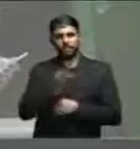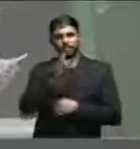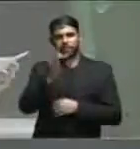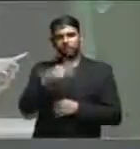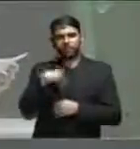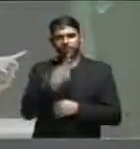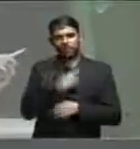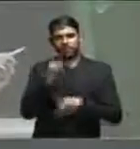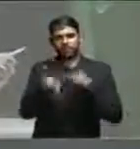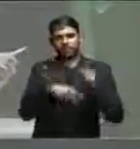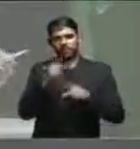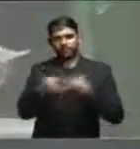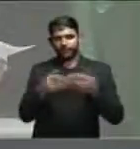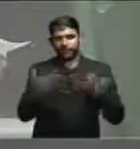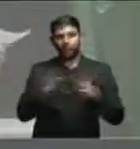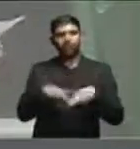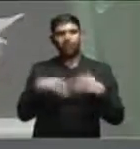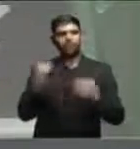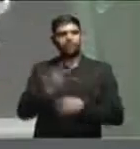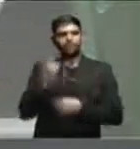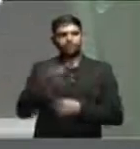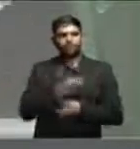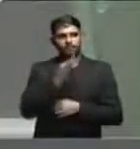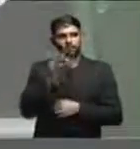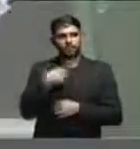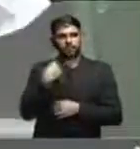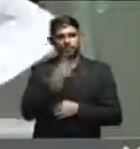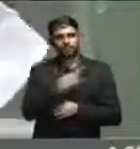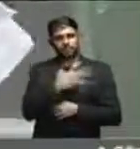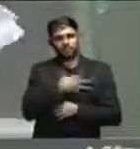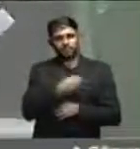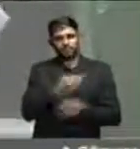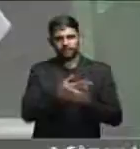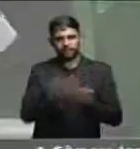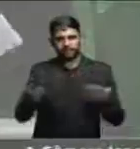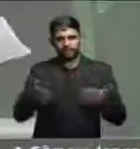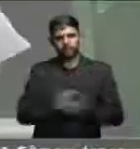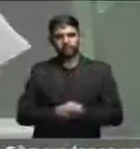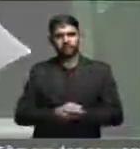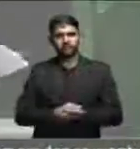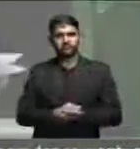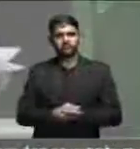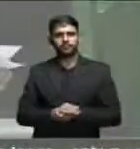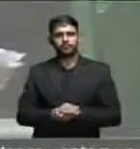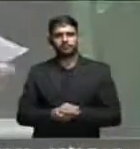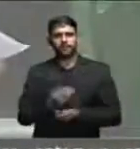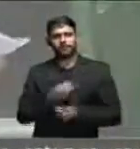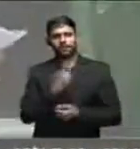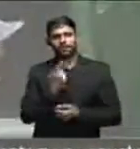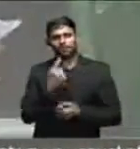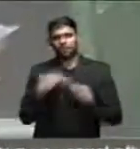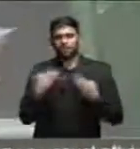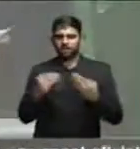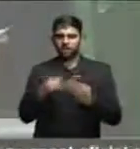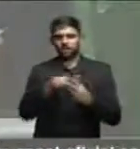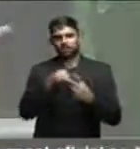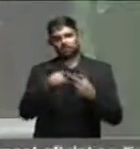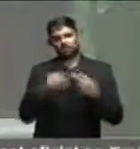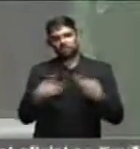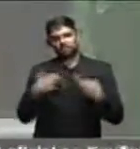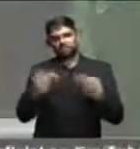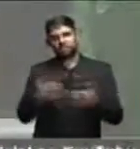futuro do nosso povo? Qual o valor do futuro dos nossos filhos? Seria um ministério, dois